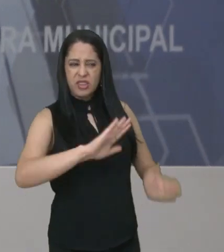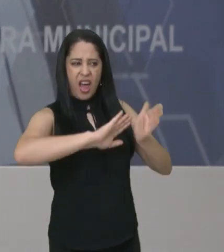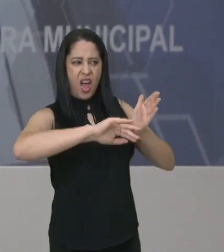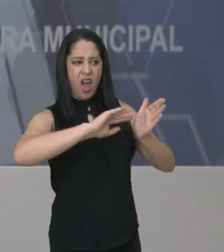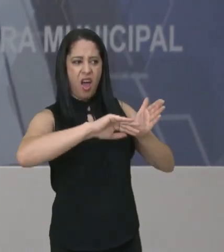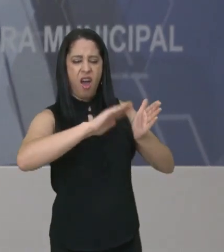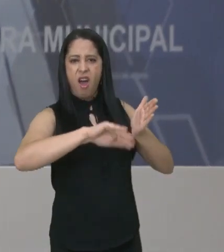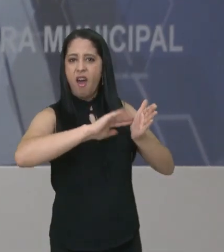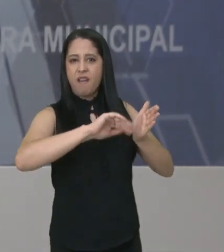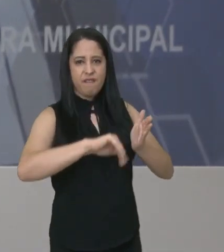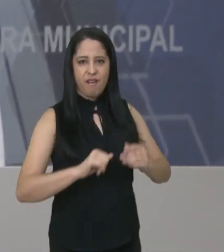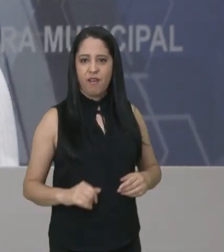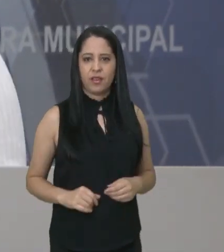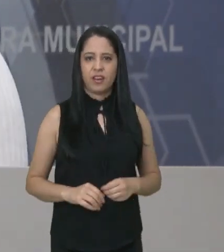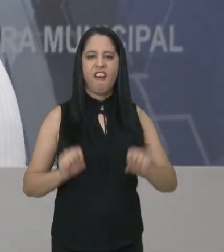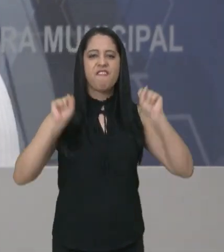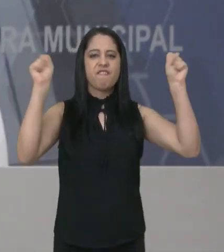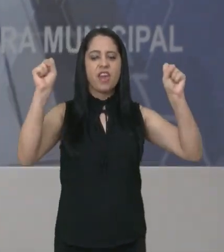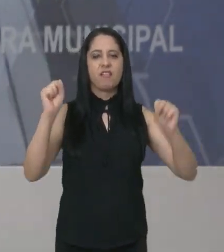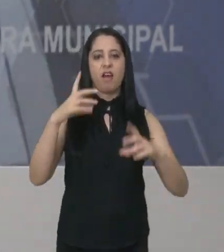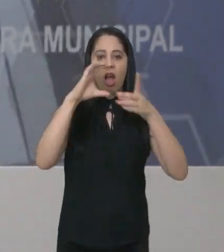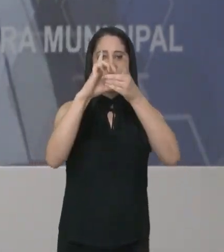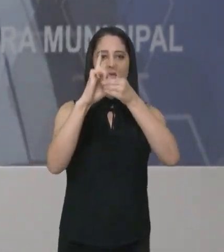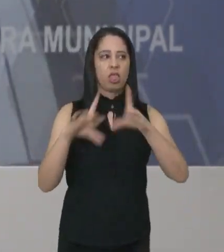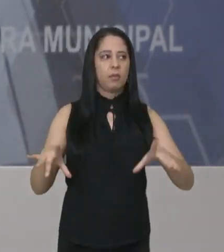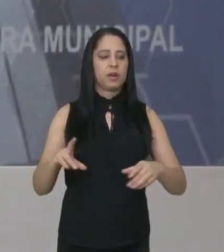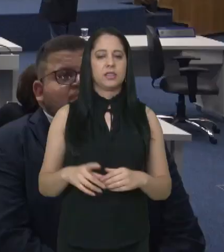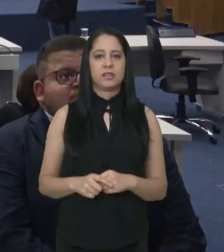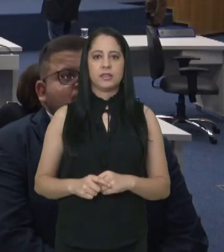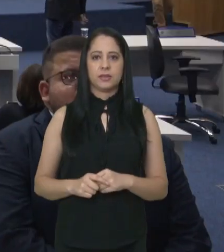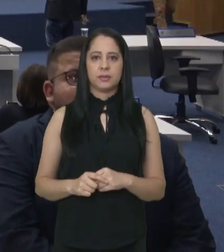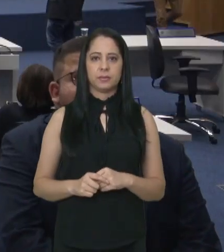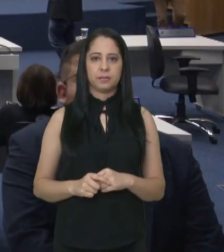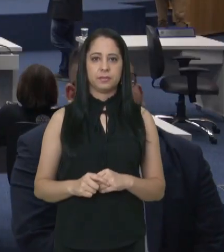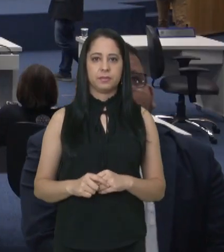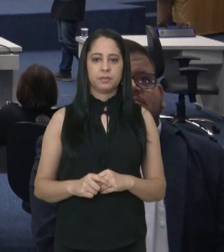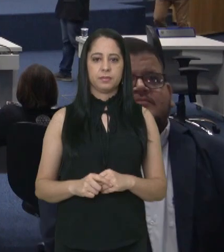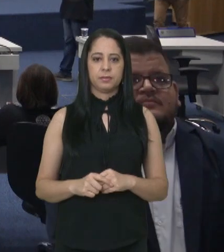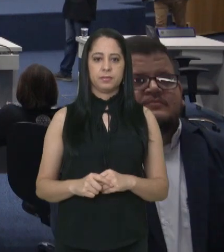condução que ele teve. Viva a democracia!